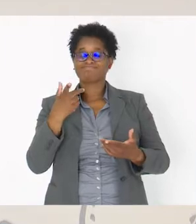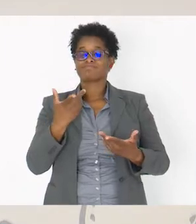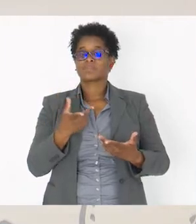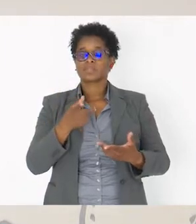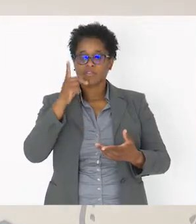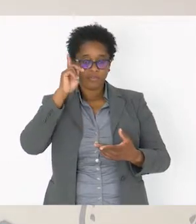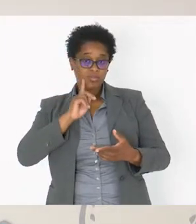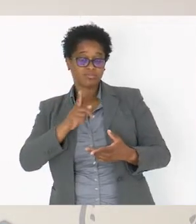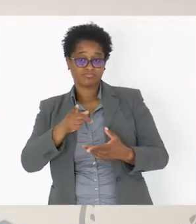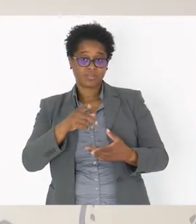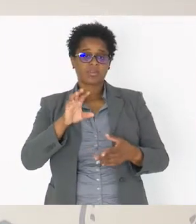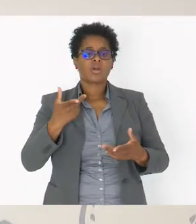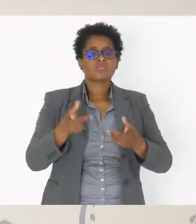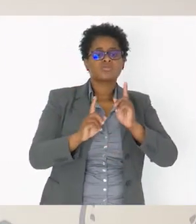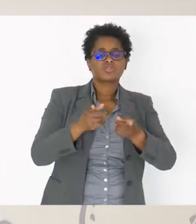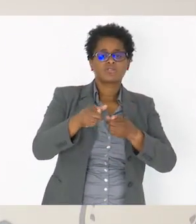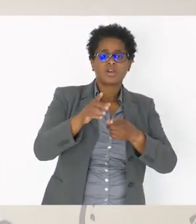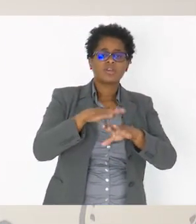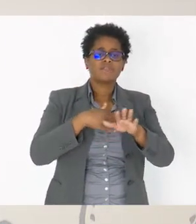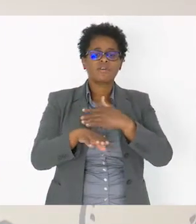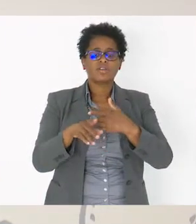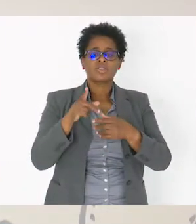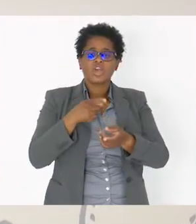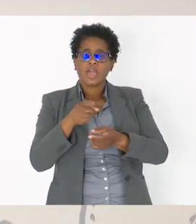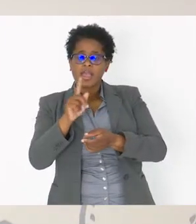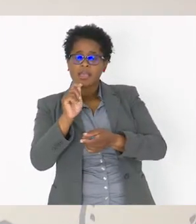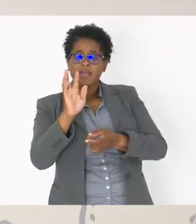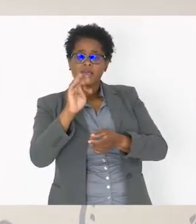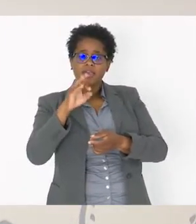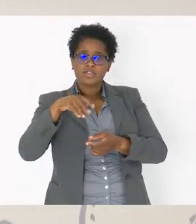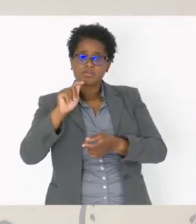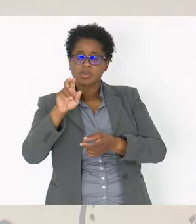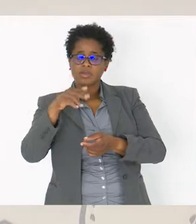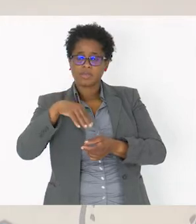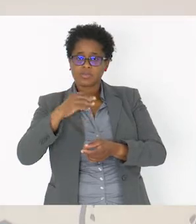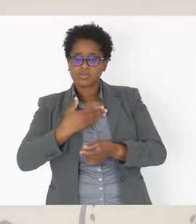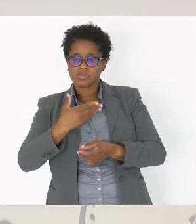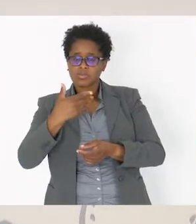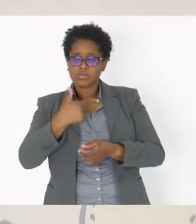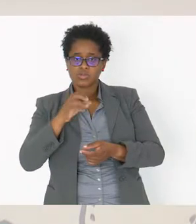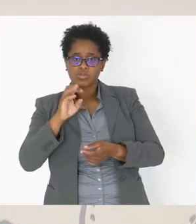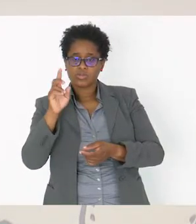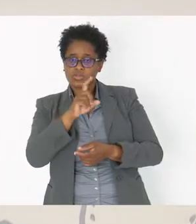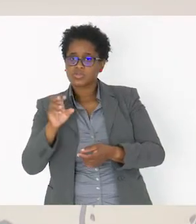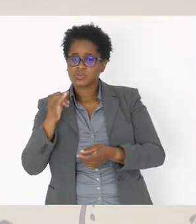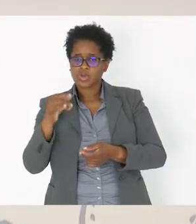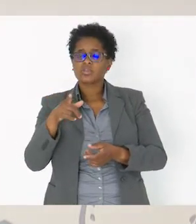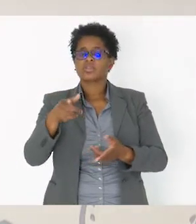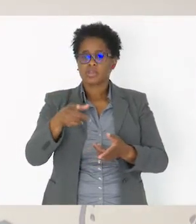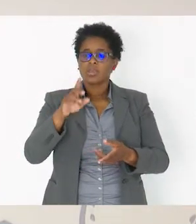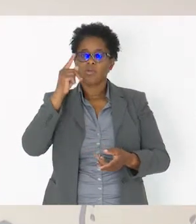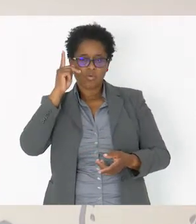o sistema reprodutor masculino. E o óvulo, certo? É